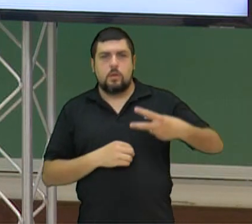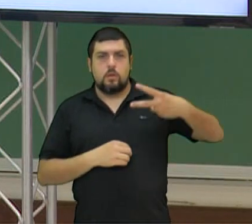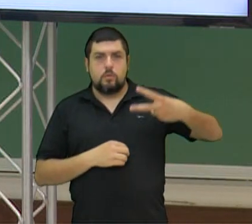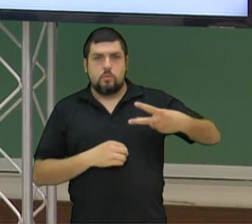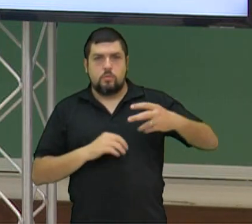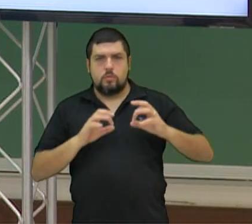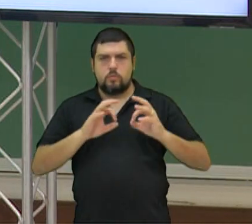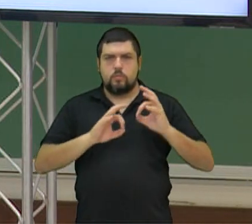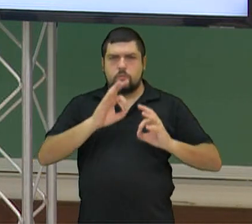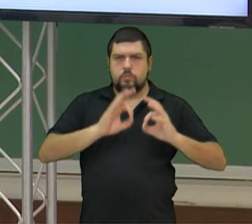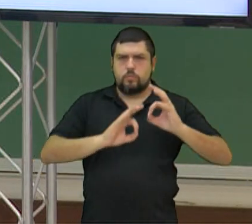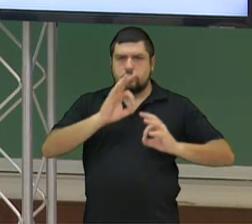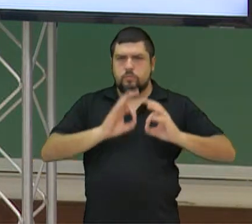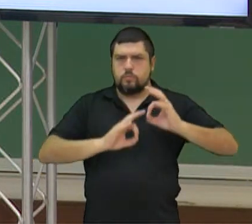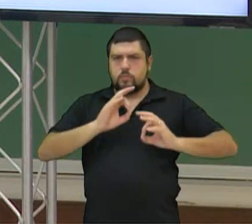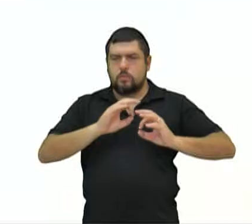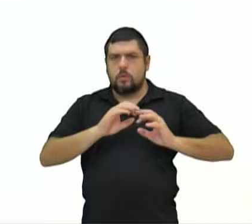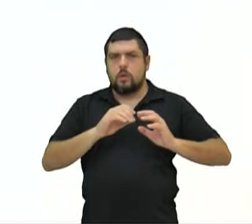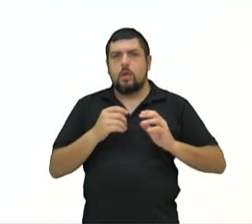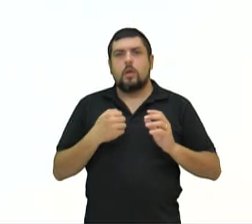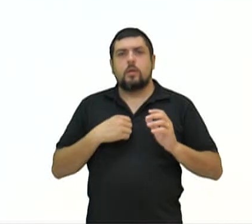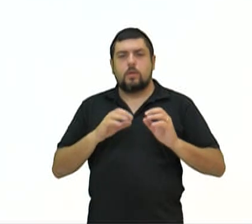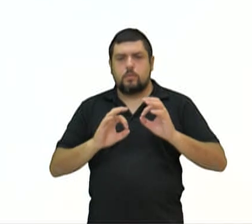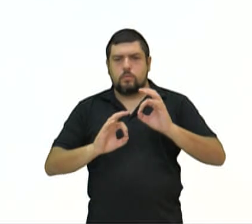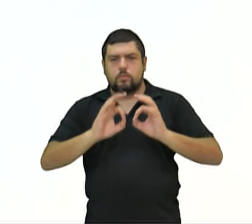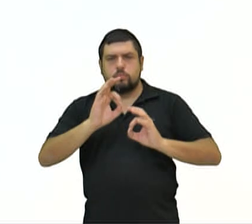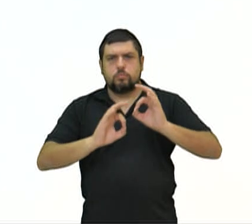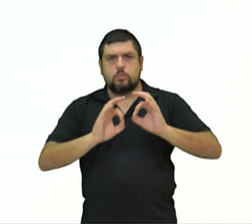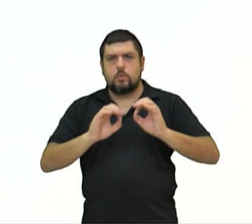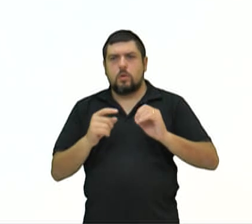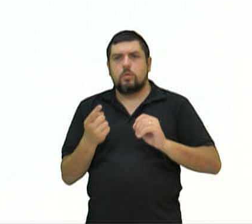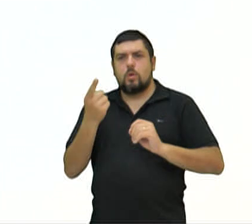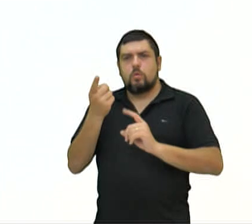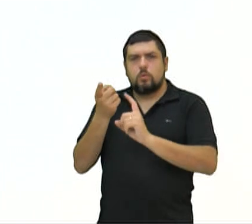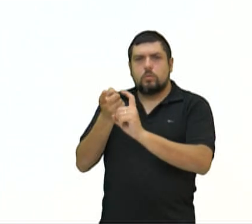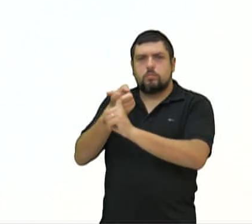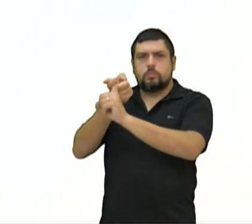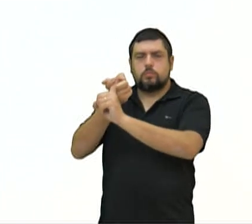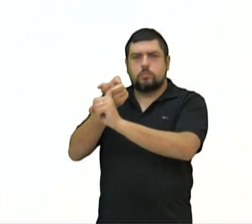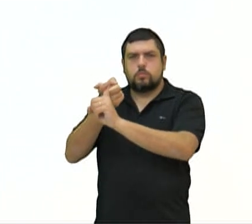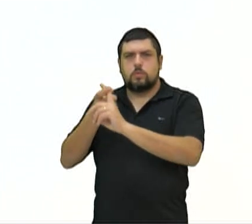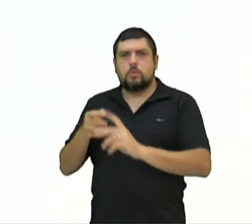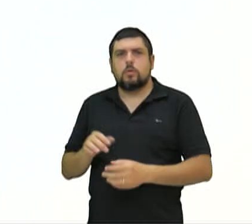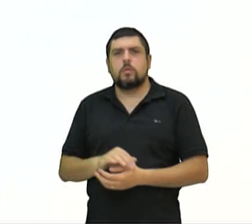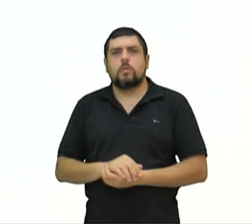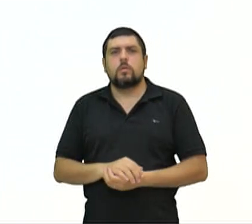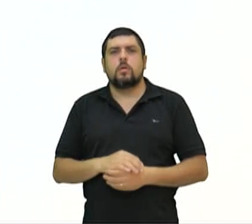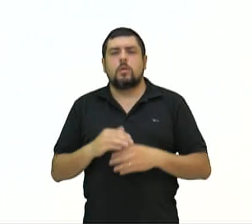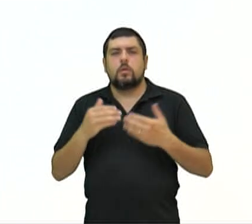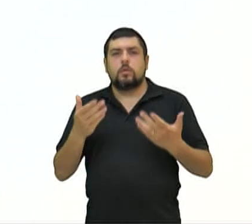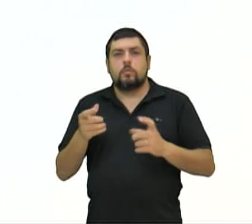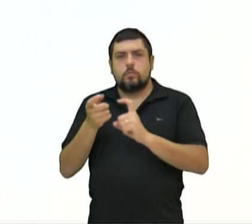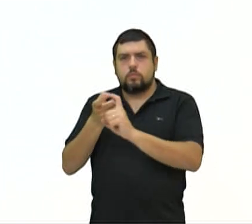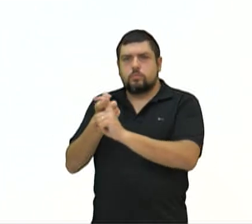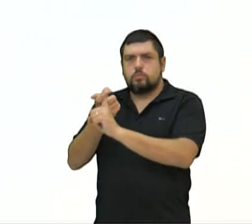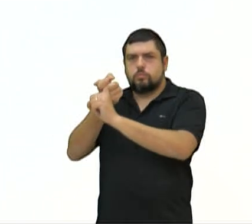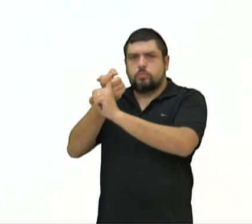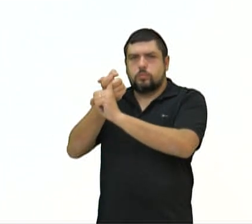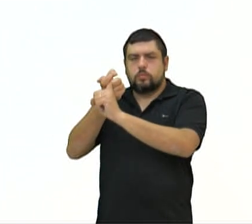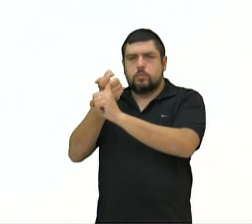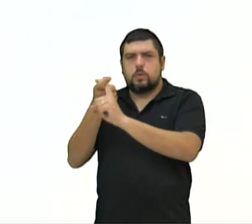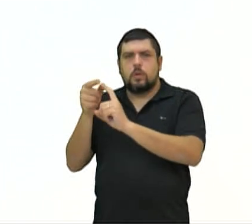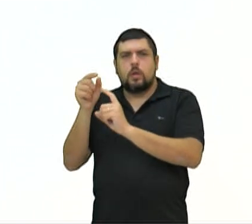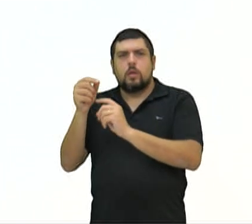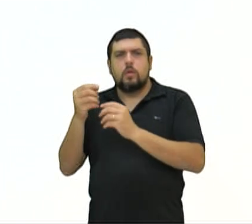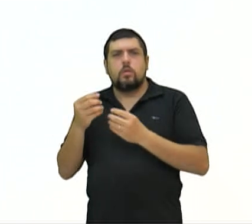móveis, certo? E nós temos duas polias móveis e uma fixa. Então aplicando a equaçãozinha da talha exponencial, do sistema de